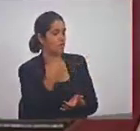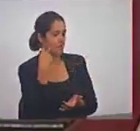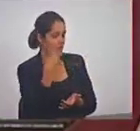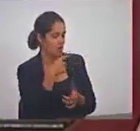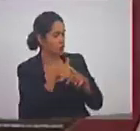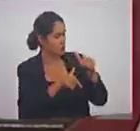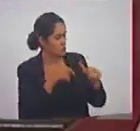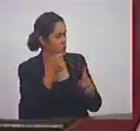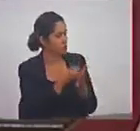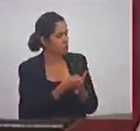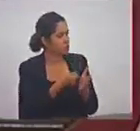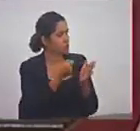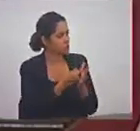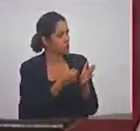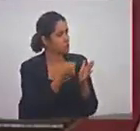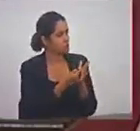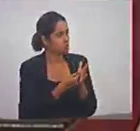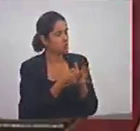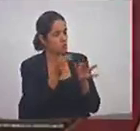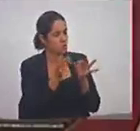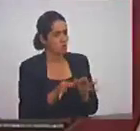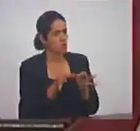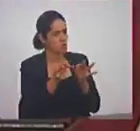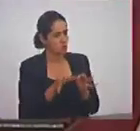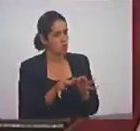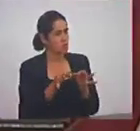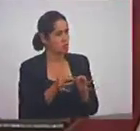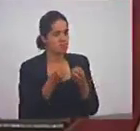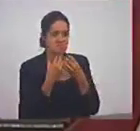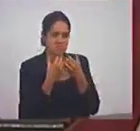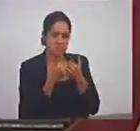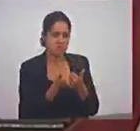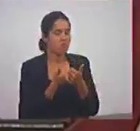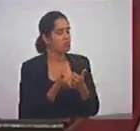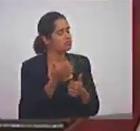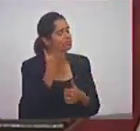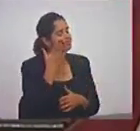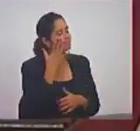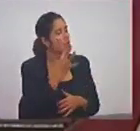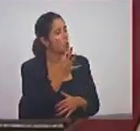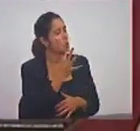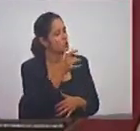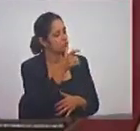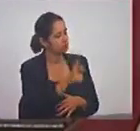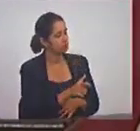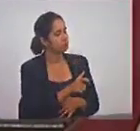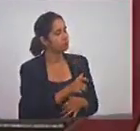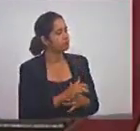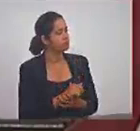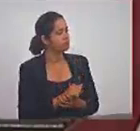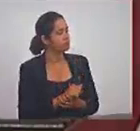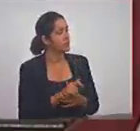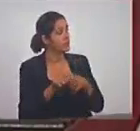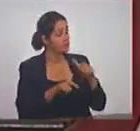trabalho na Comissão de Justiça e Redação, acima de tudo, por aquilo que entendia, por aquilo que conhece, para poder fazer o trabalho.